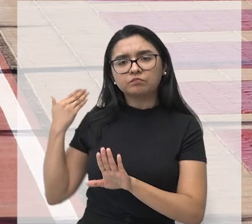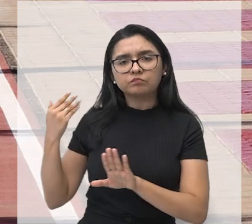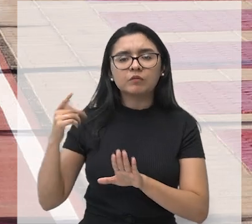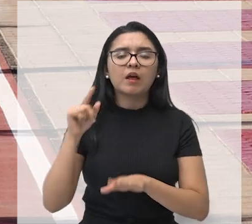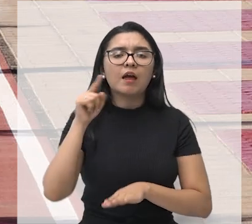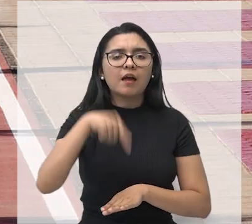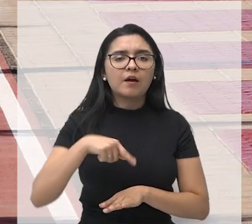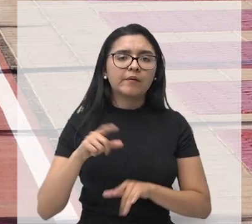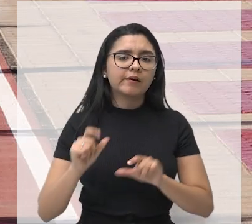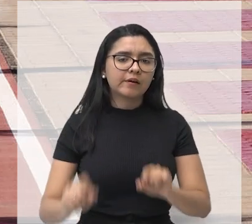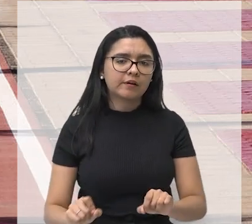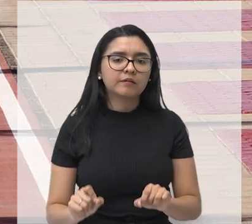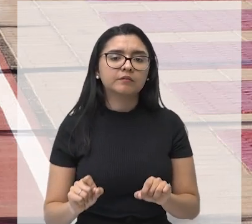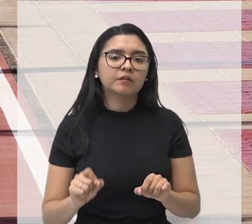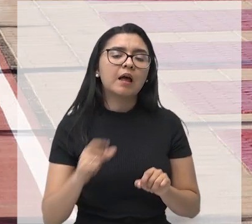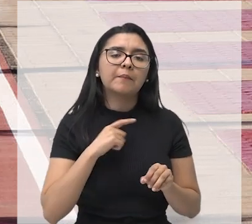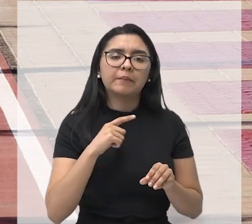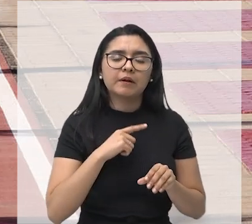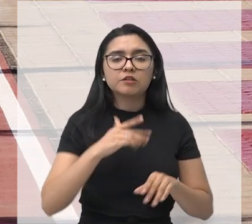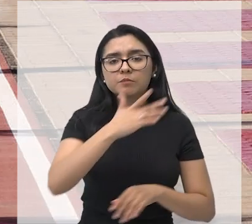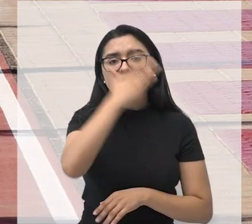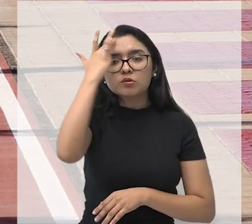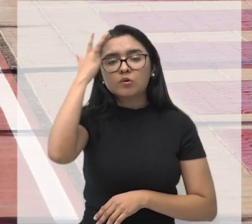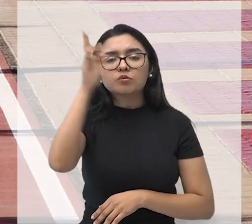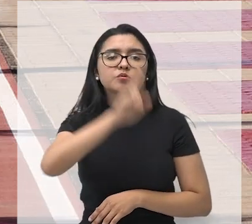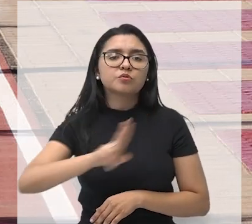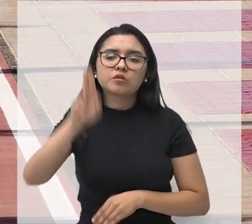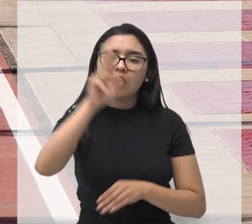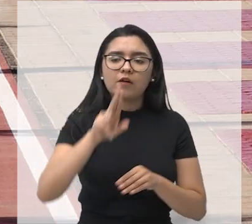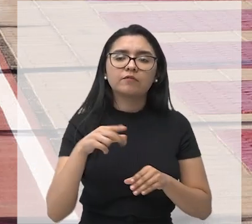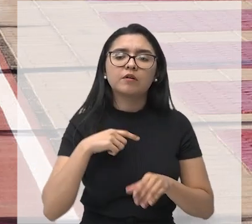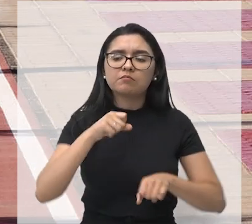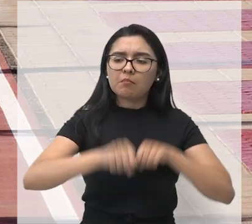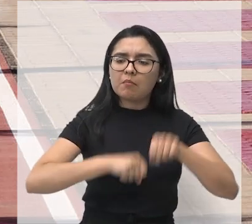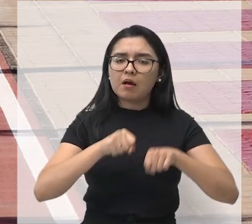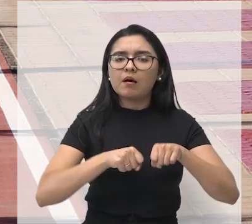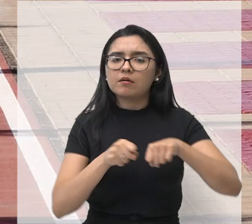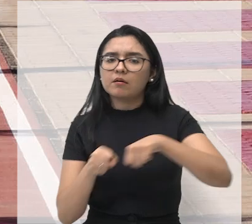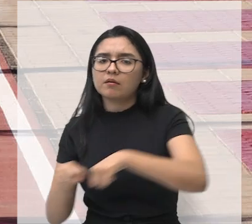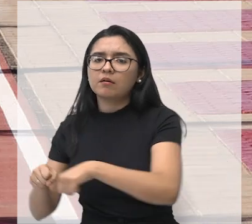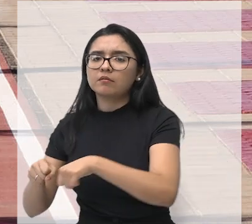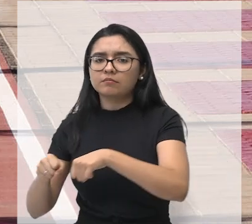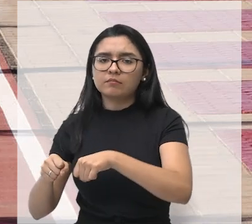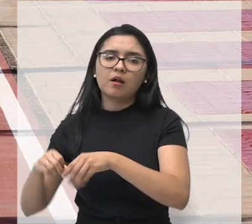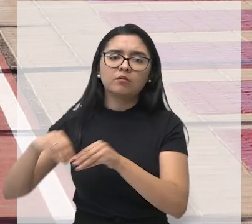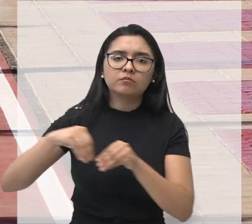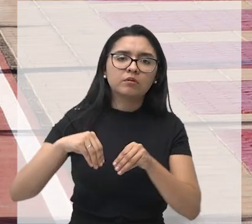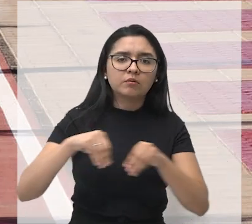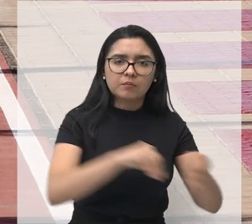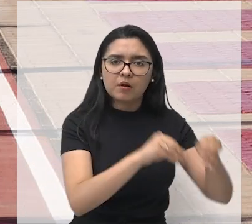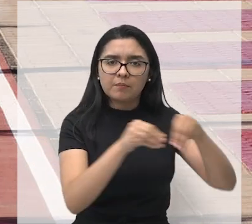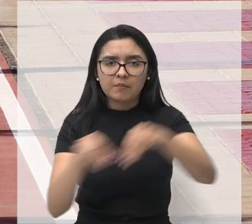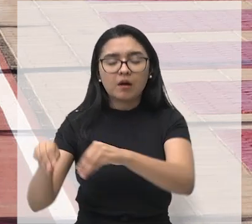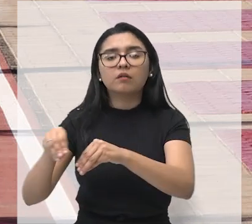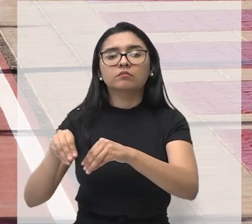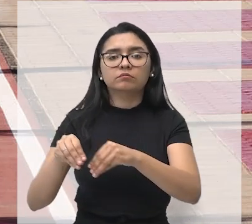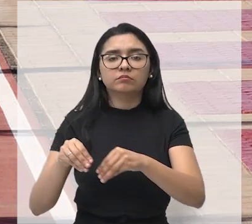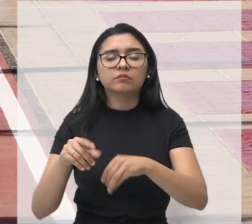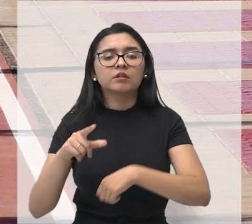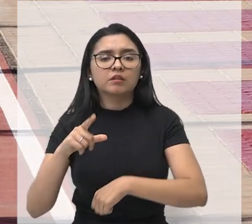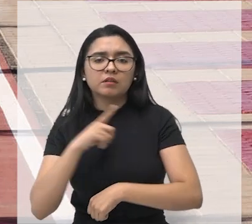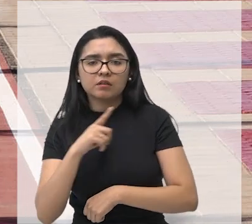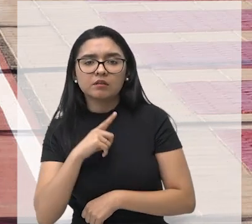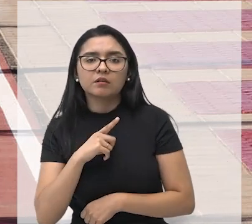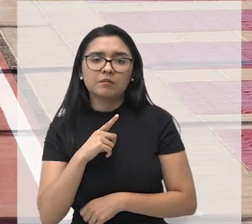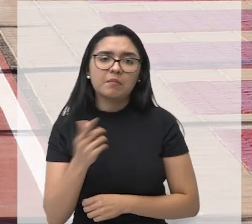mais relacionada à questão da mobilidade, né, de a pessoa poder sair ali, sendo mais, tendo um meio